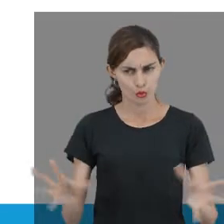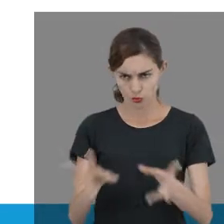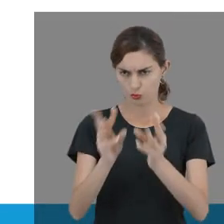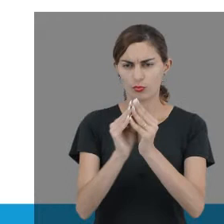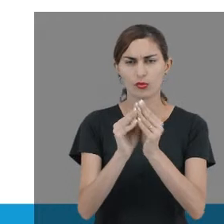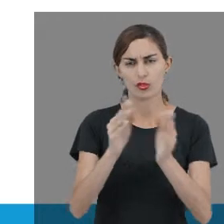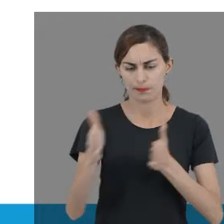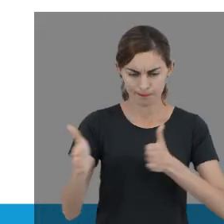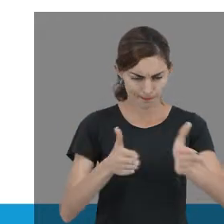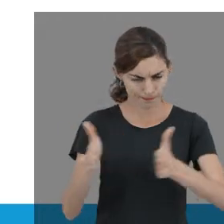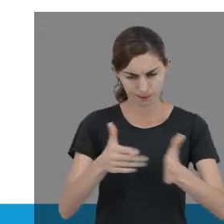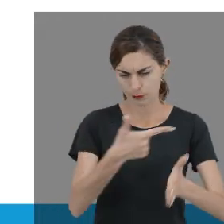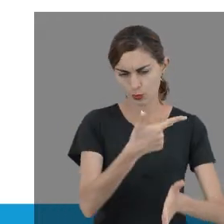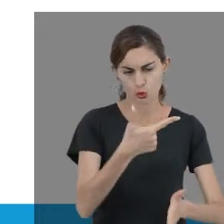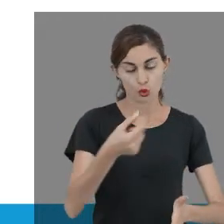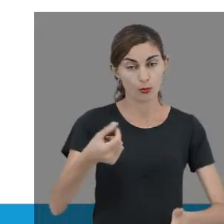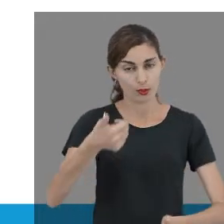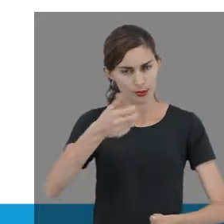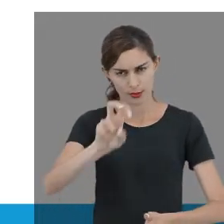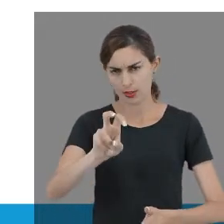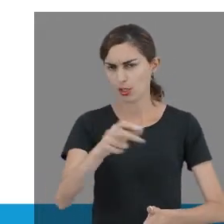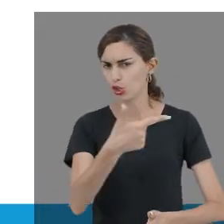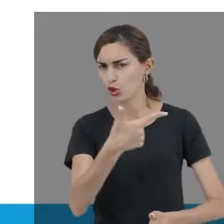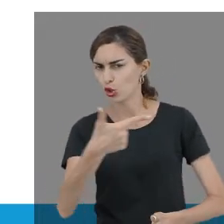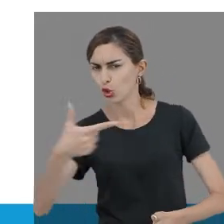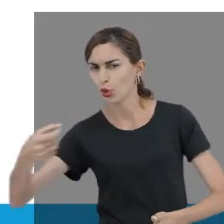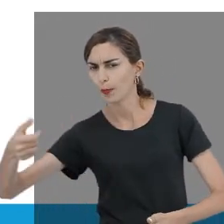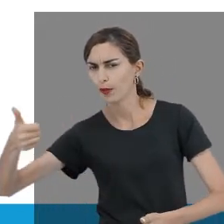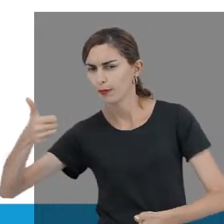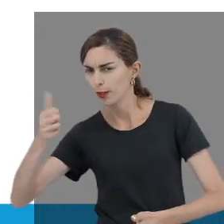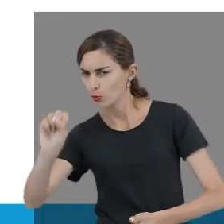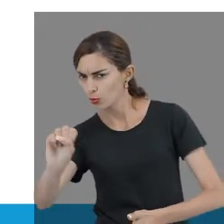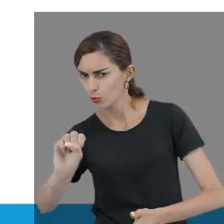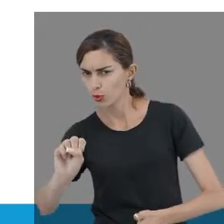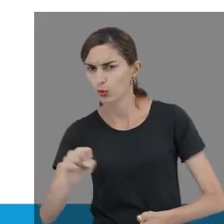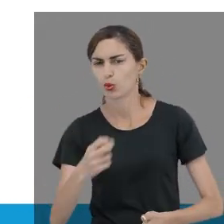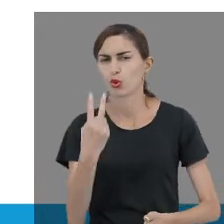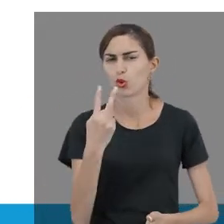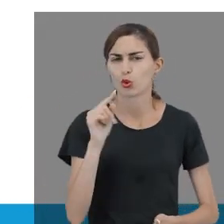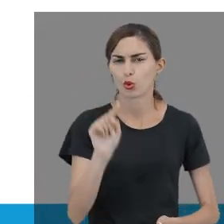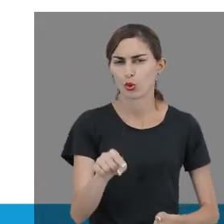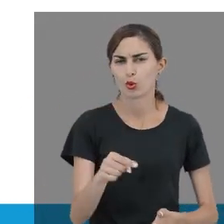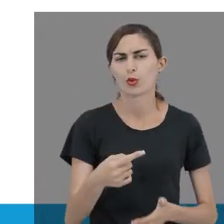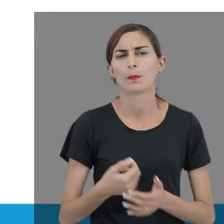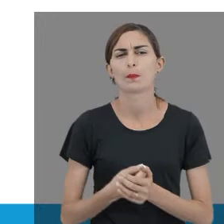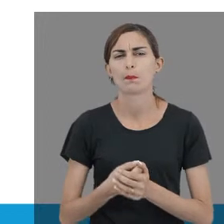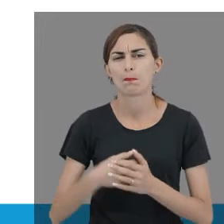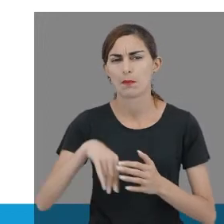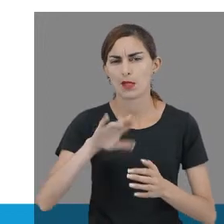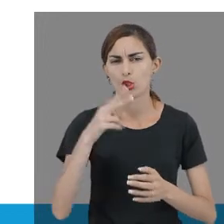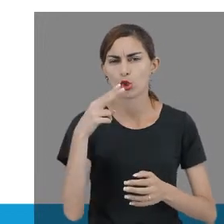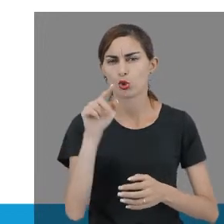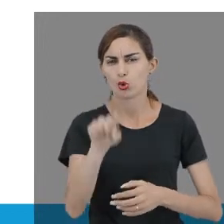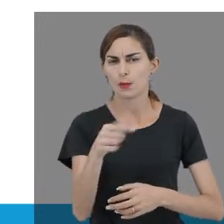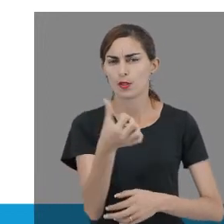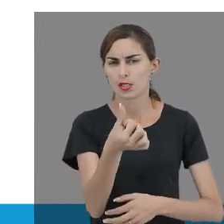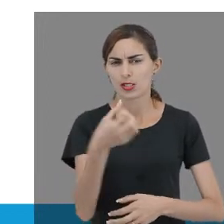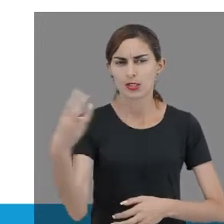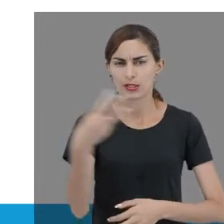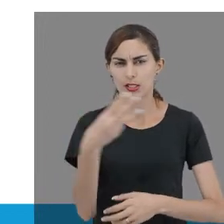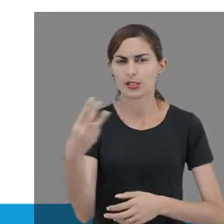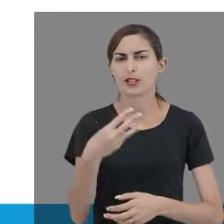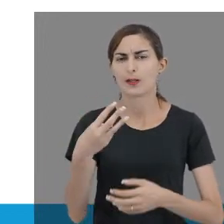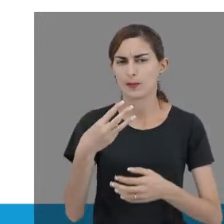Juntando o período de 2015 a 2018, então tivemos o quê? 2.683 casos, dos quais 471